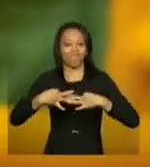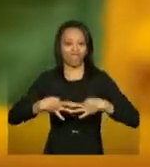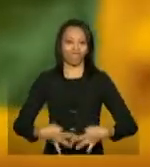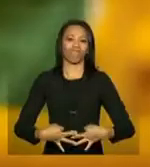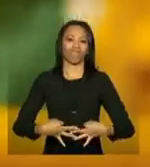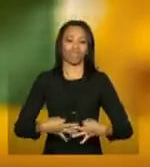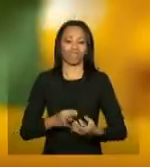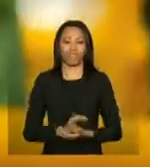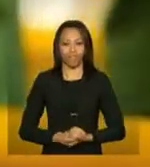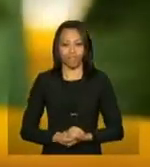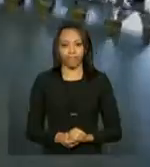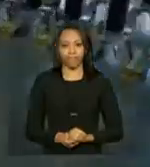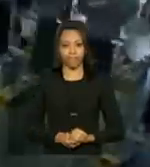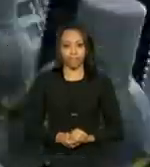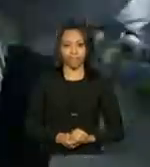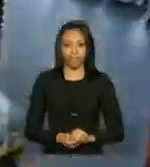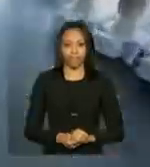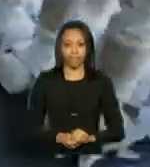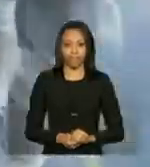e precisa.